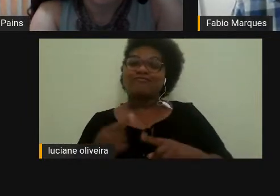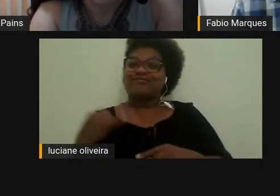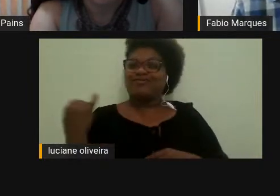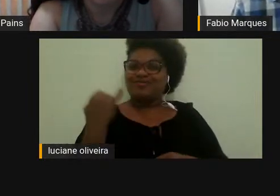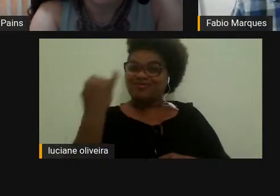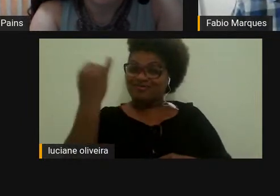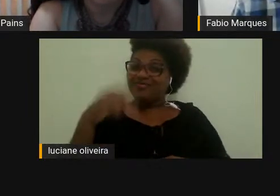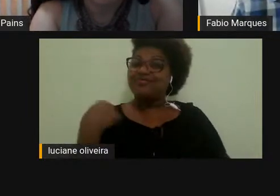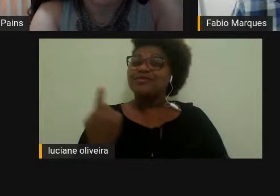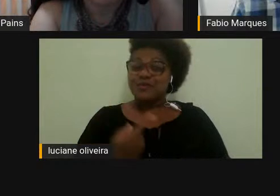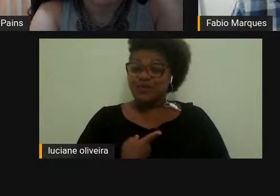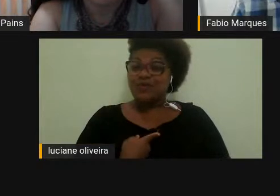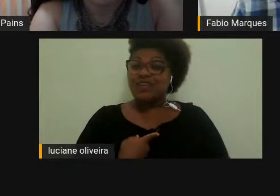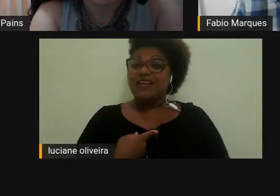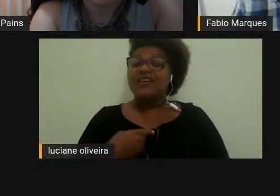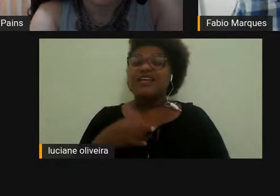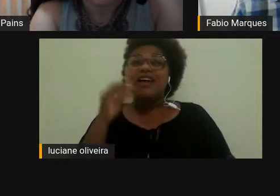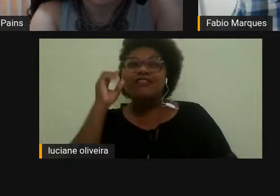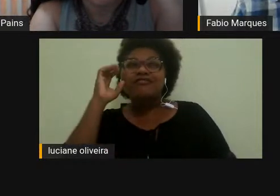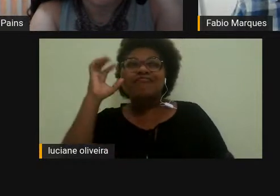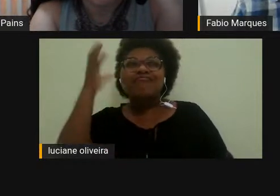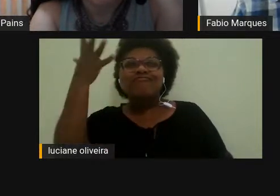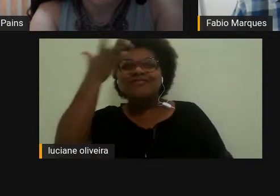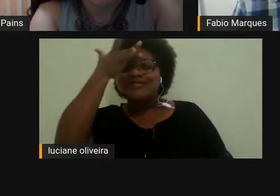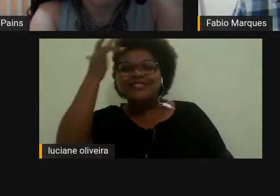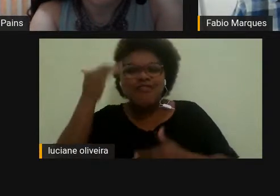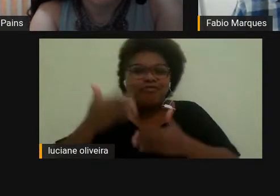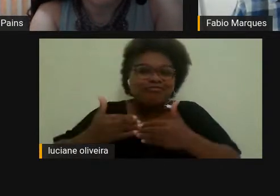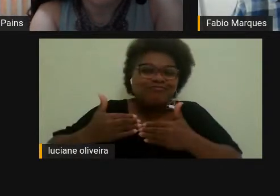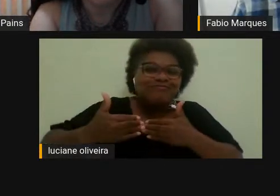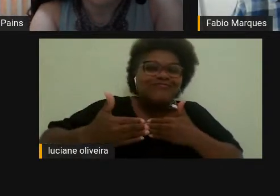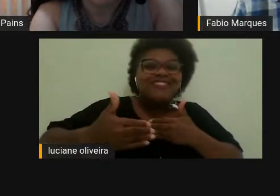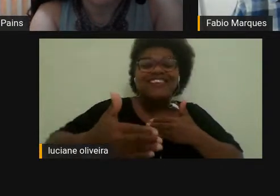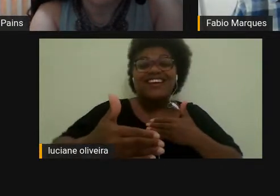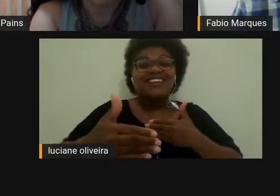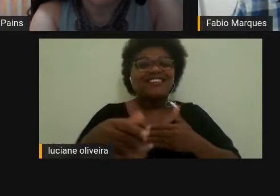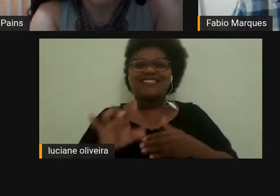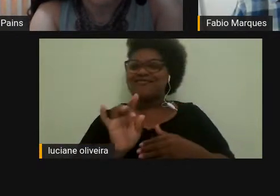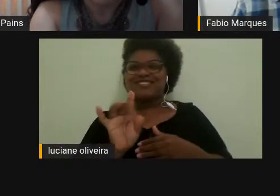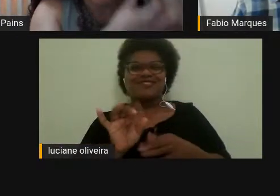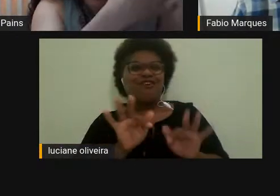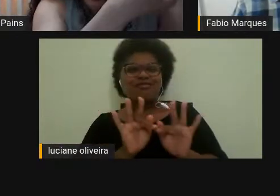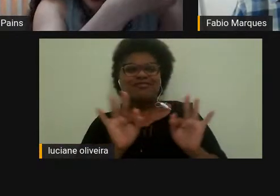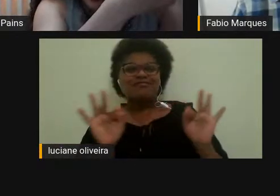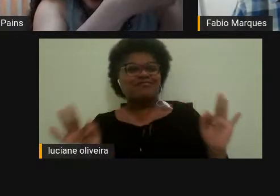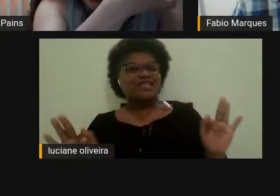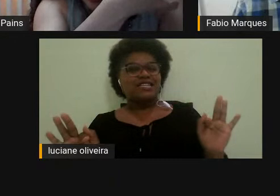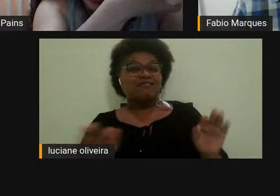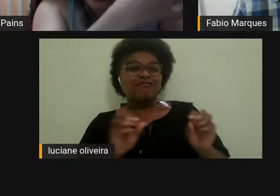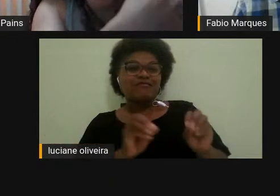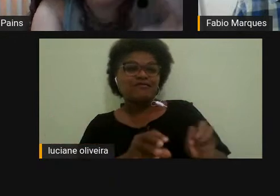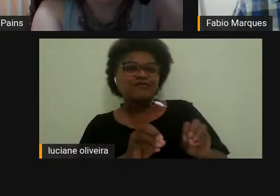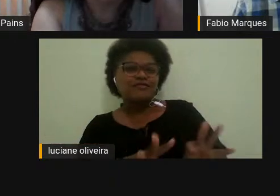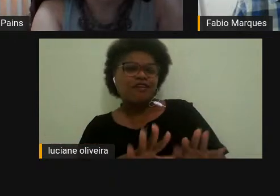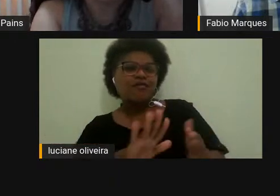da simplesmente de a Vamos só ensinar o que é da escola vamos só ensinar o esporte ele já estão